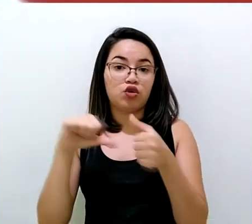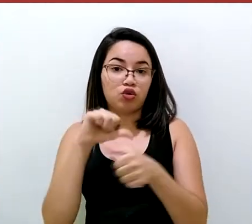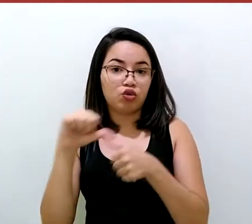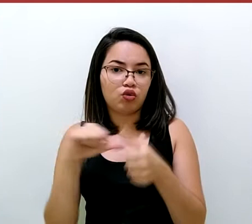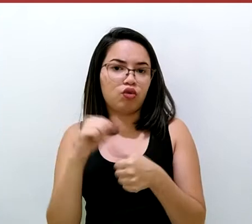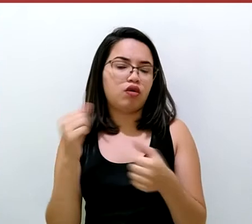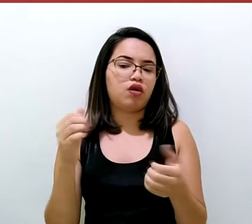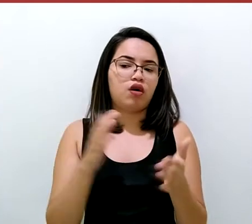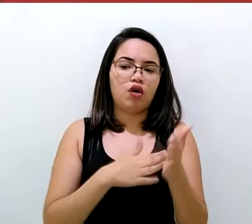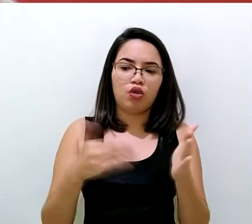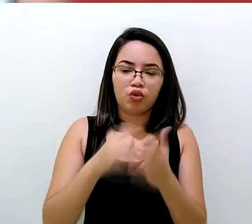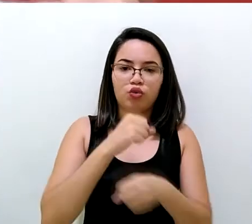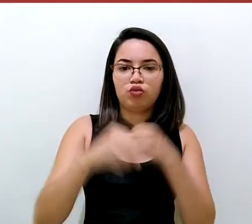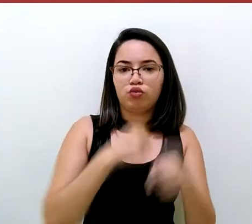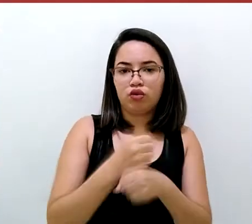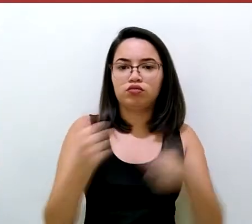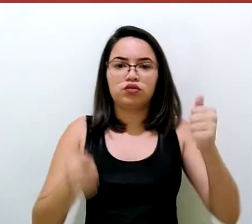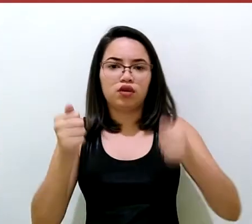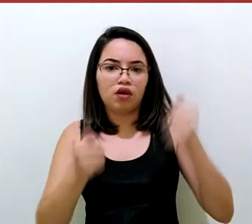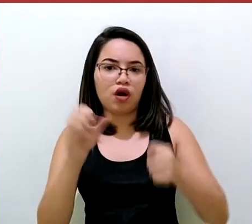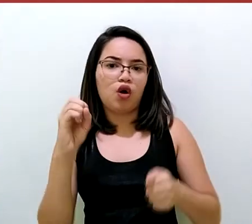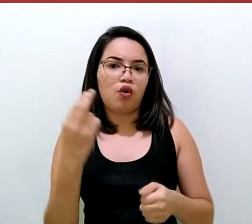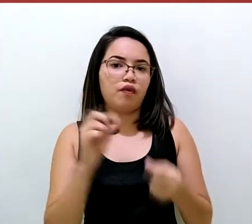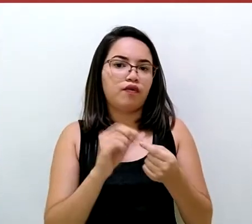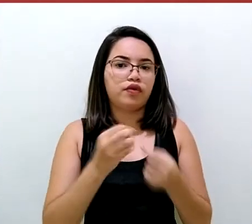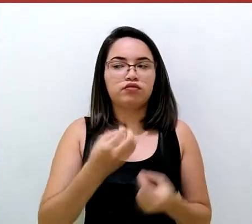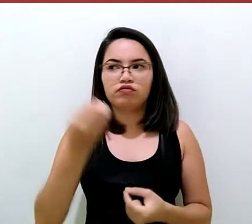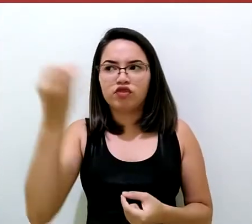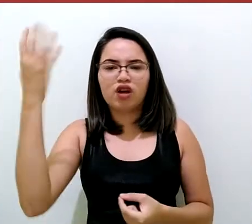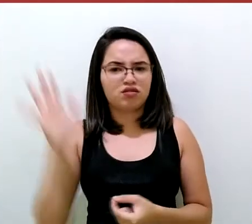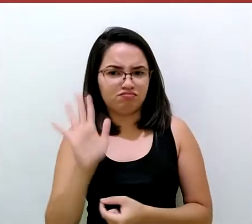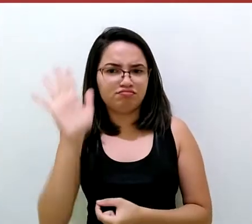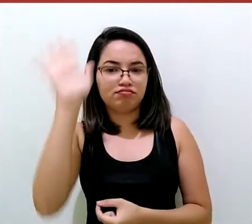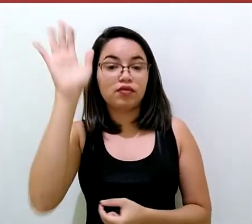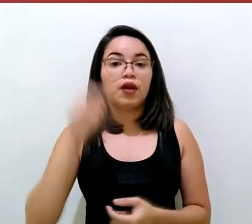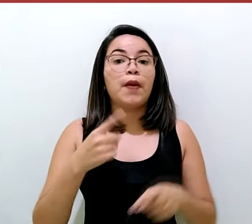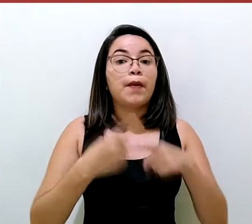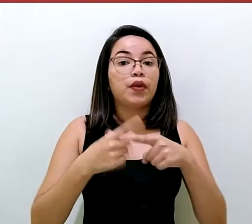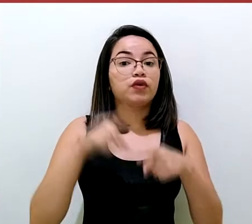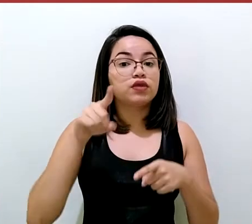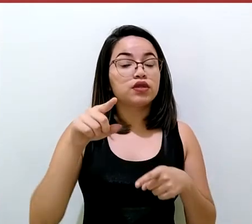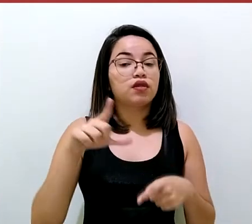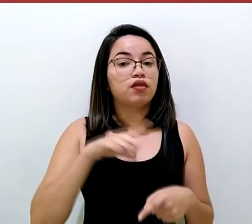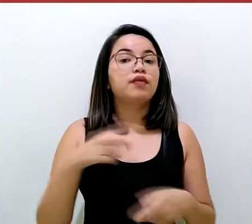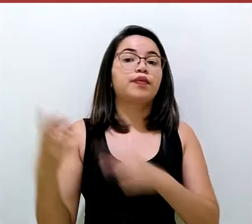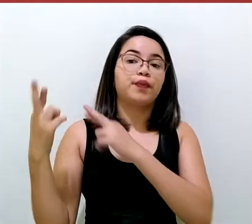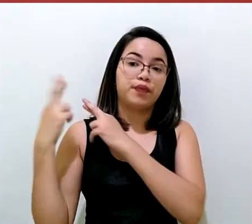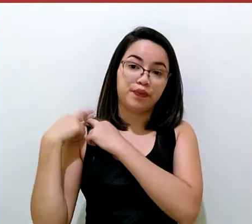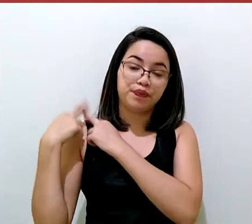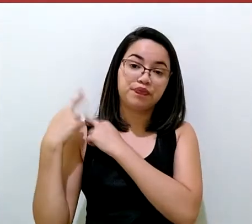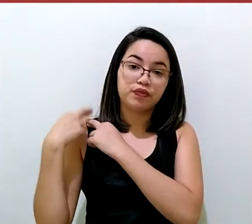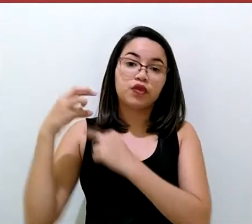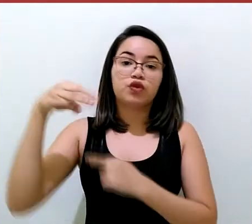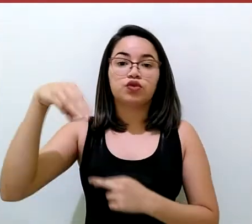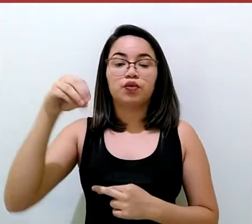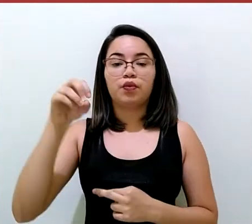troca todo ano de carro ou que faz viagens dispendiosas, porque você tem um compromisso